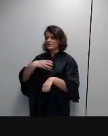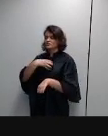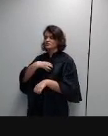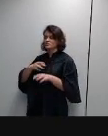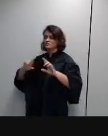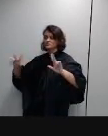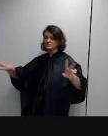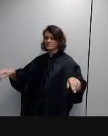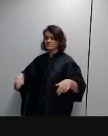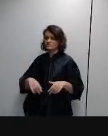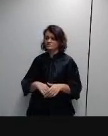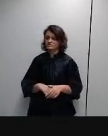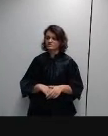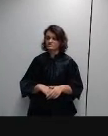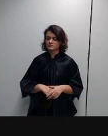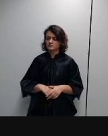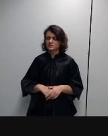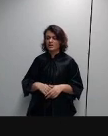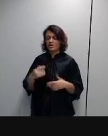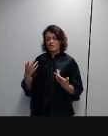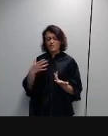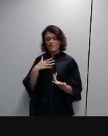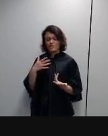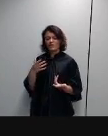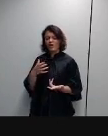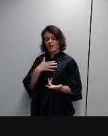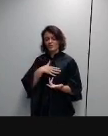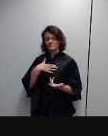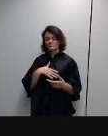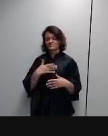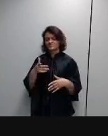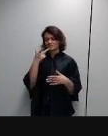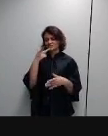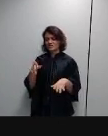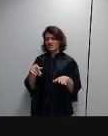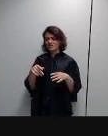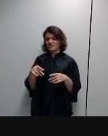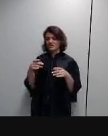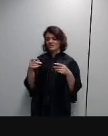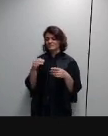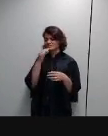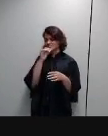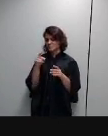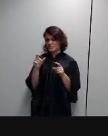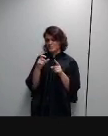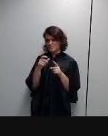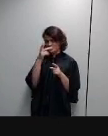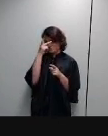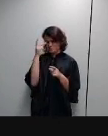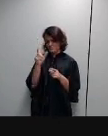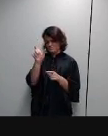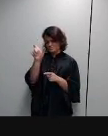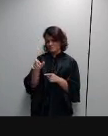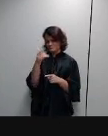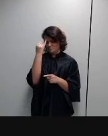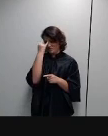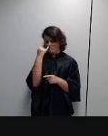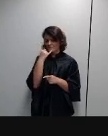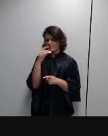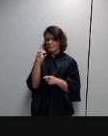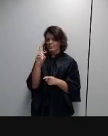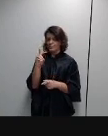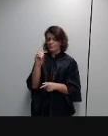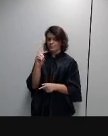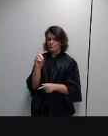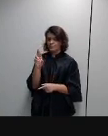gosto muito das principais the entire aos doutrinadores como este Regina por exemplo e vossa excelência